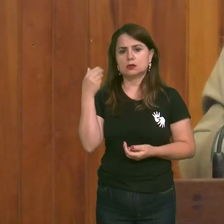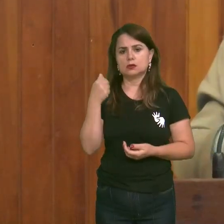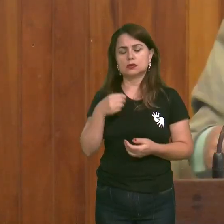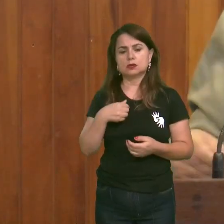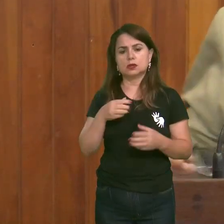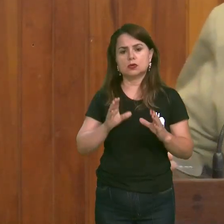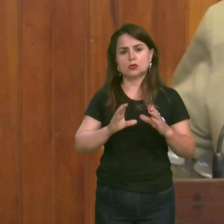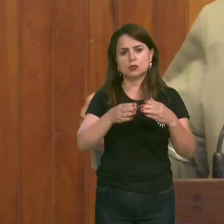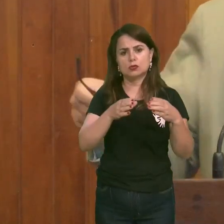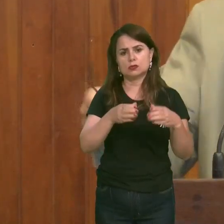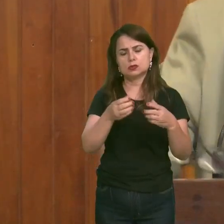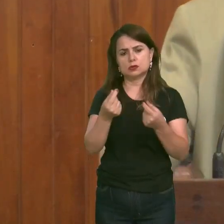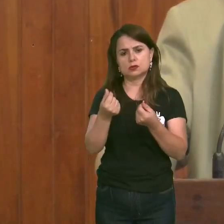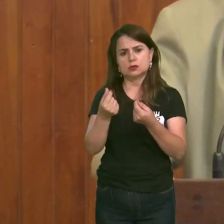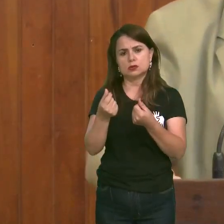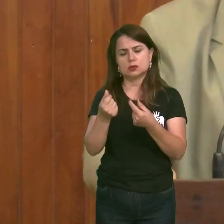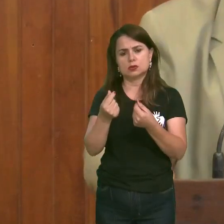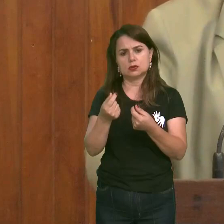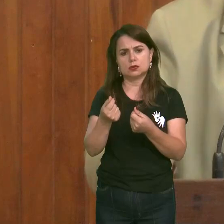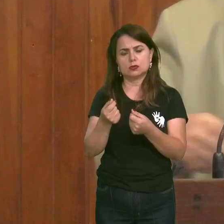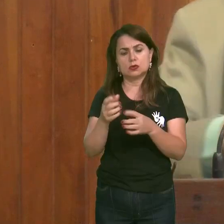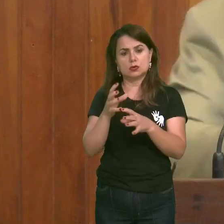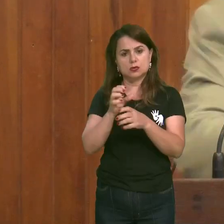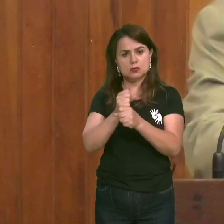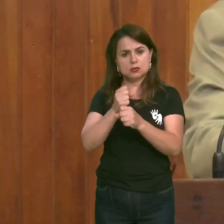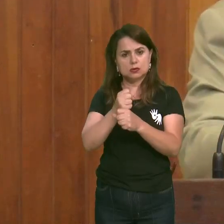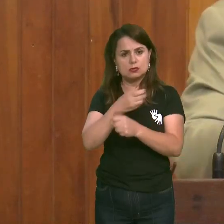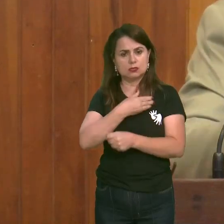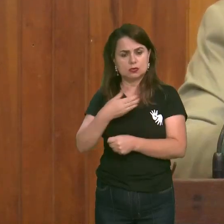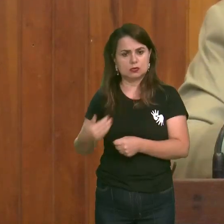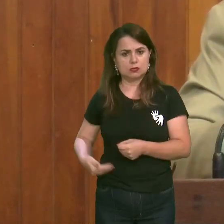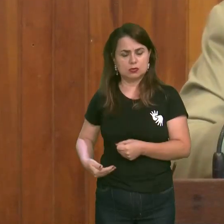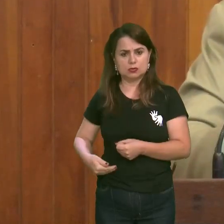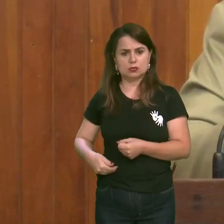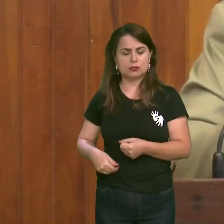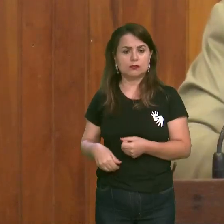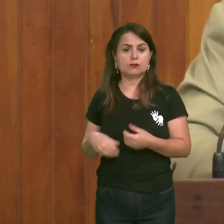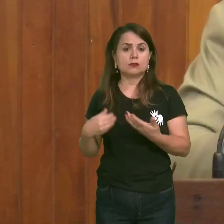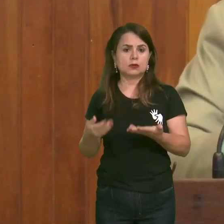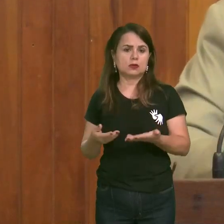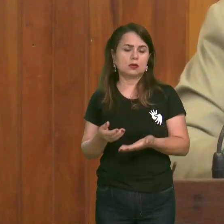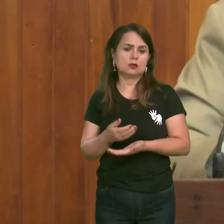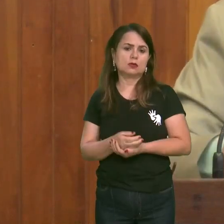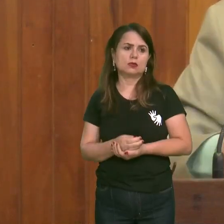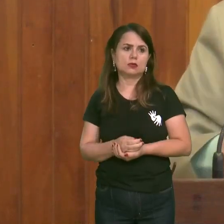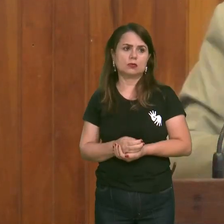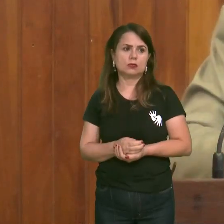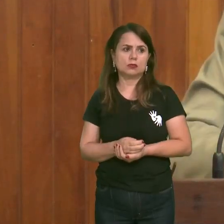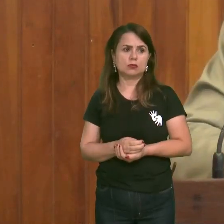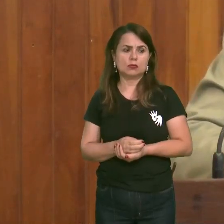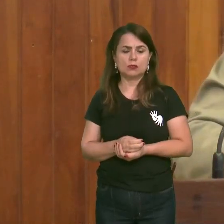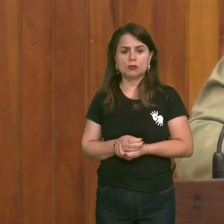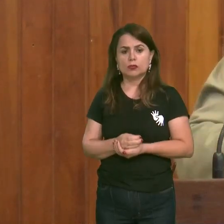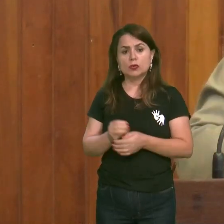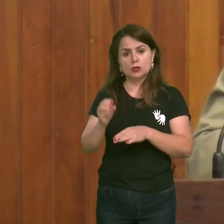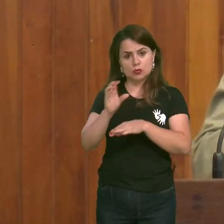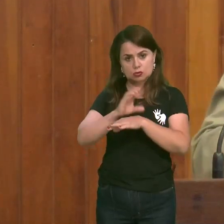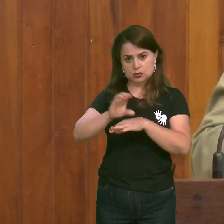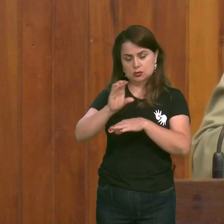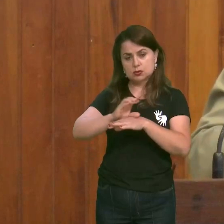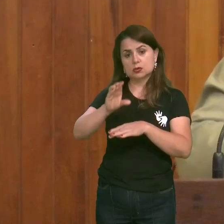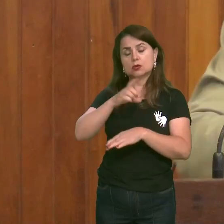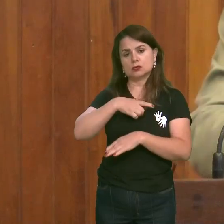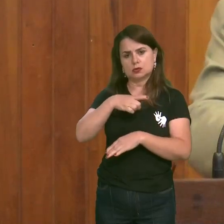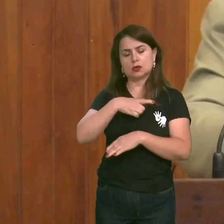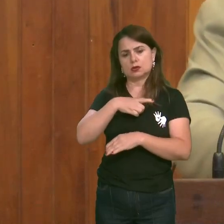comissão de Finanças orçamento servidor público e não é incondicional não desculpa não é incondicional vai ser papel